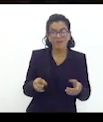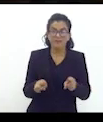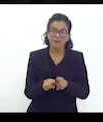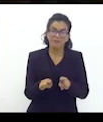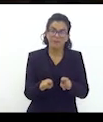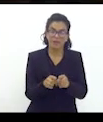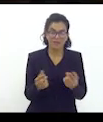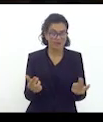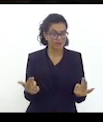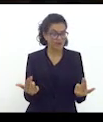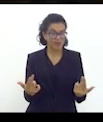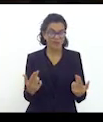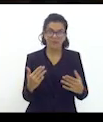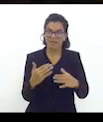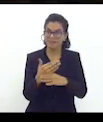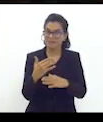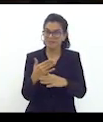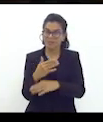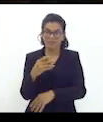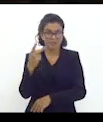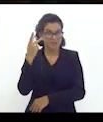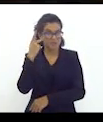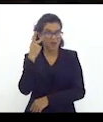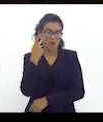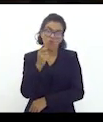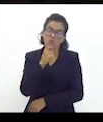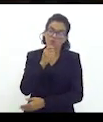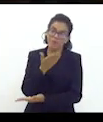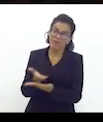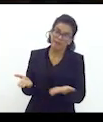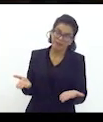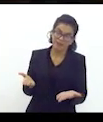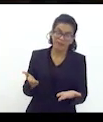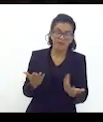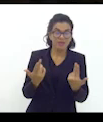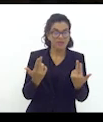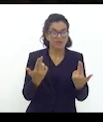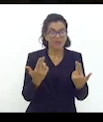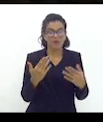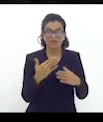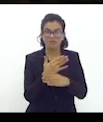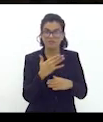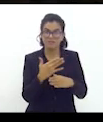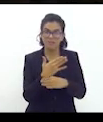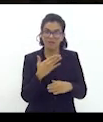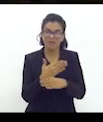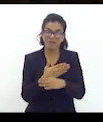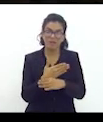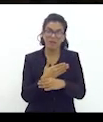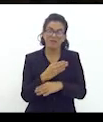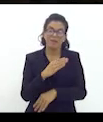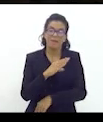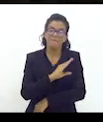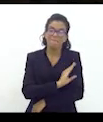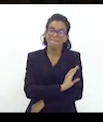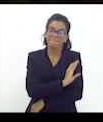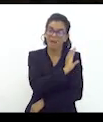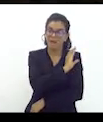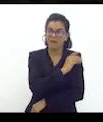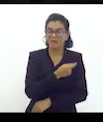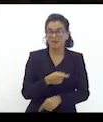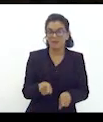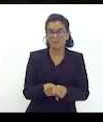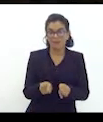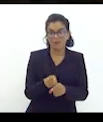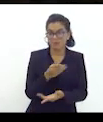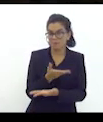jeito da cidade de São Paulo não perder, como não tem jeito da cidade de Macaé, aqui no Rio de Janeiro, também